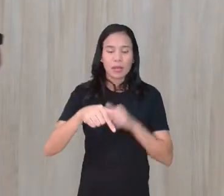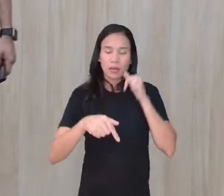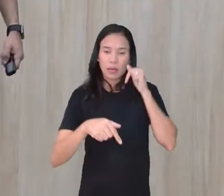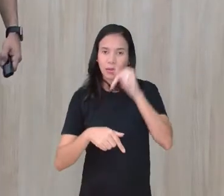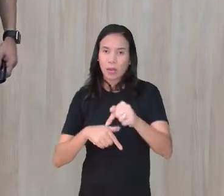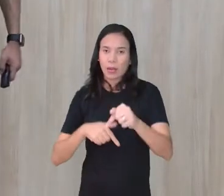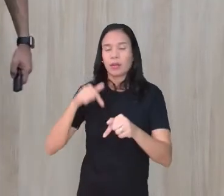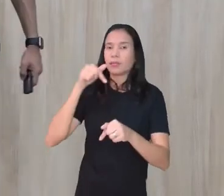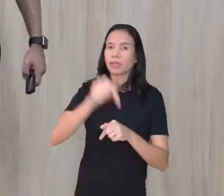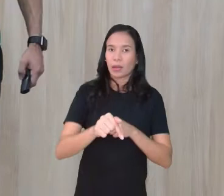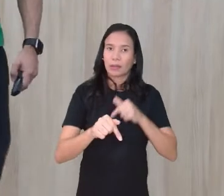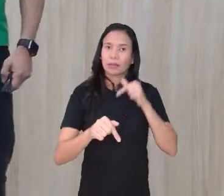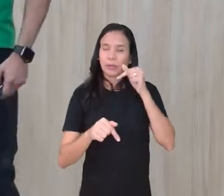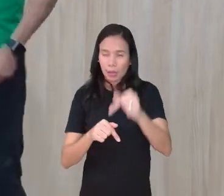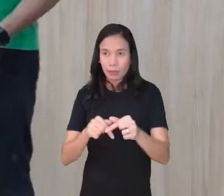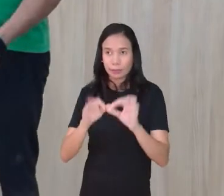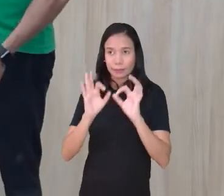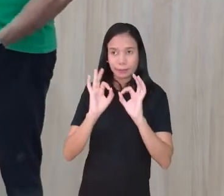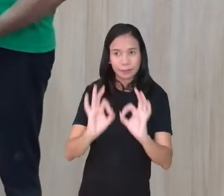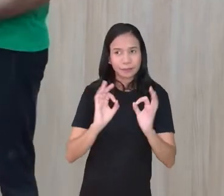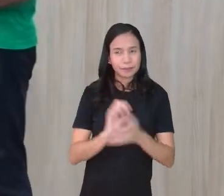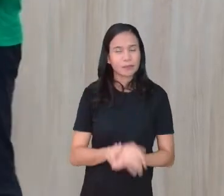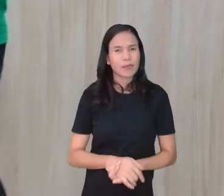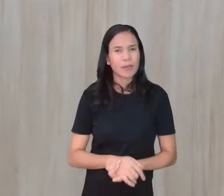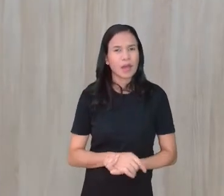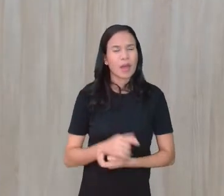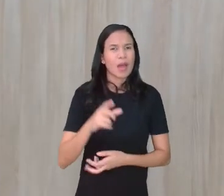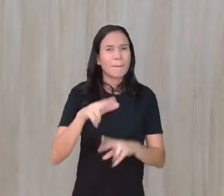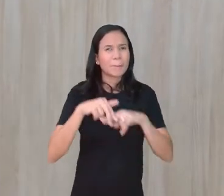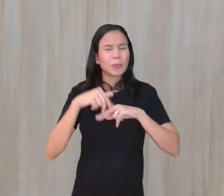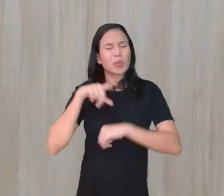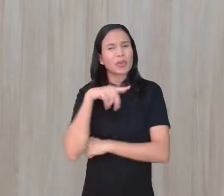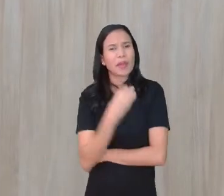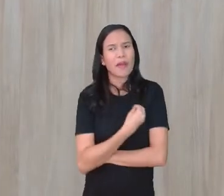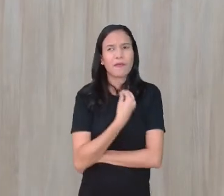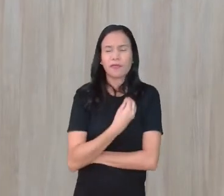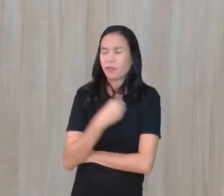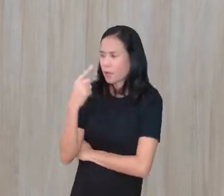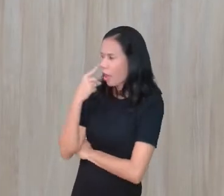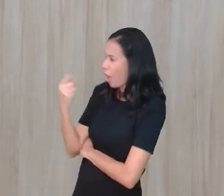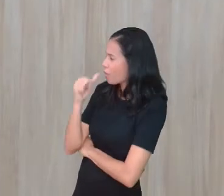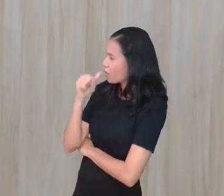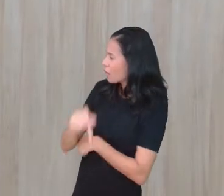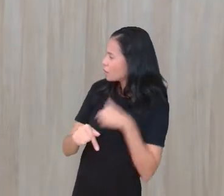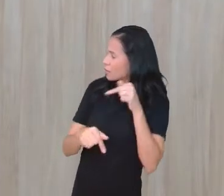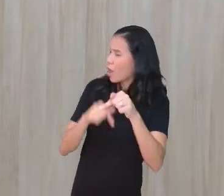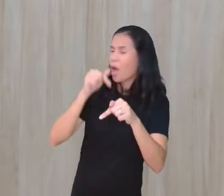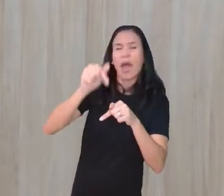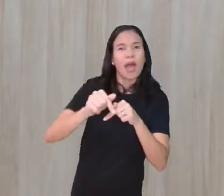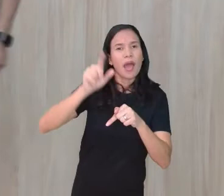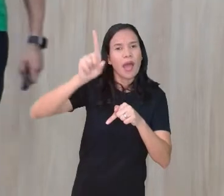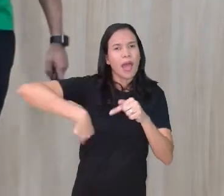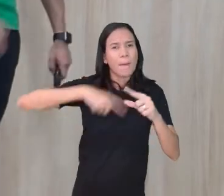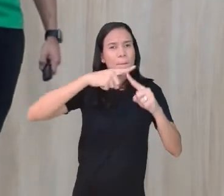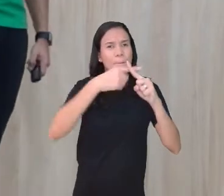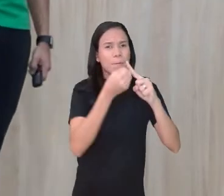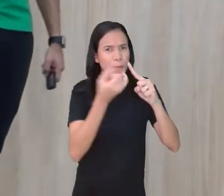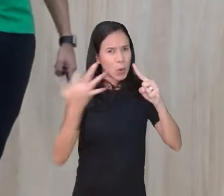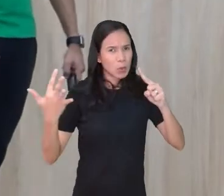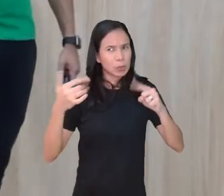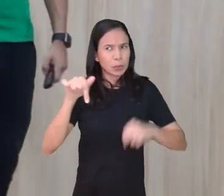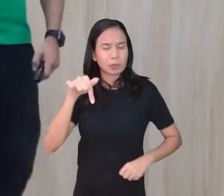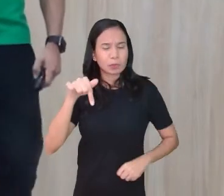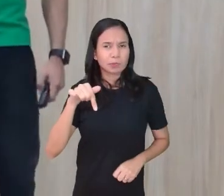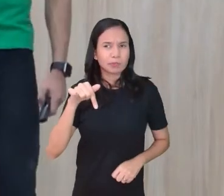em 7, certo? Será que, porque esses números estão aumentando aí de 7 em 7, eles são múltiplos de